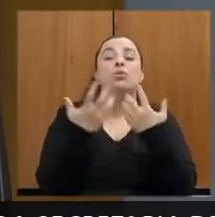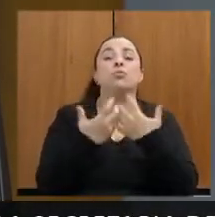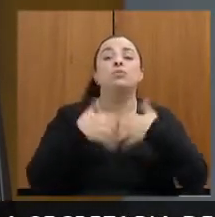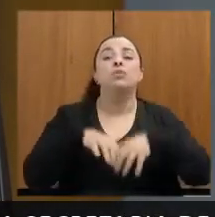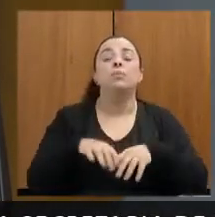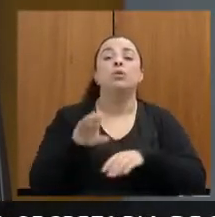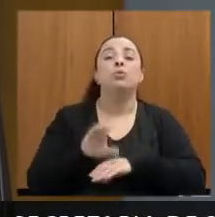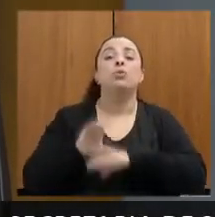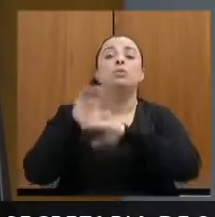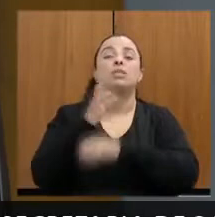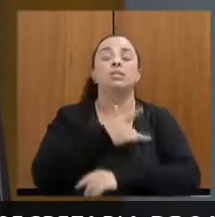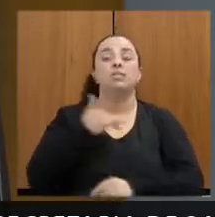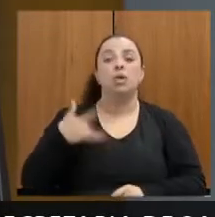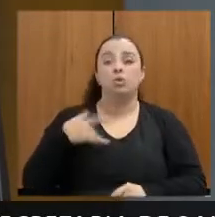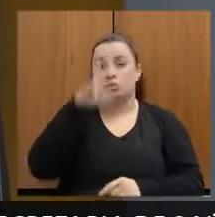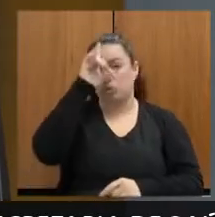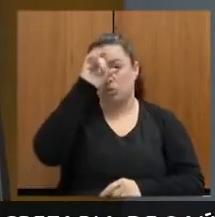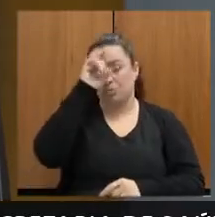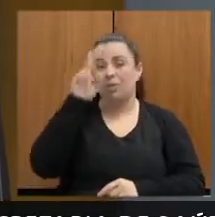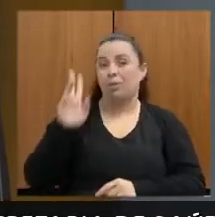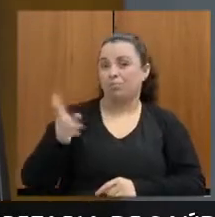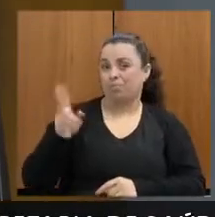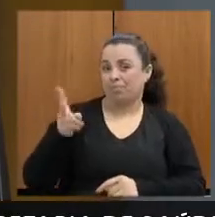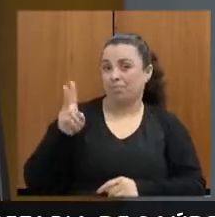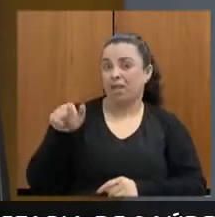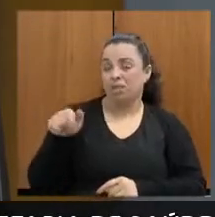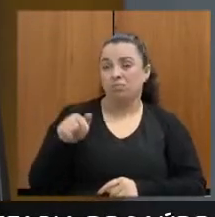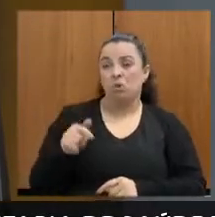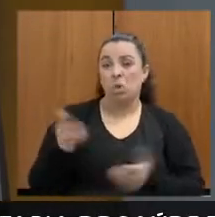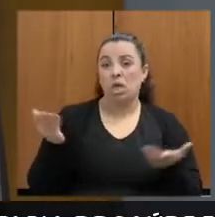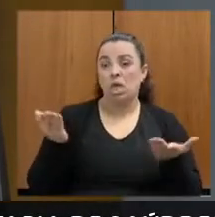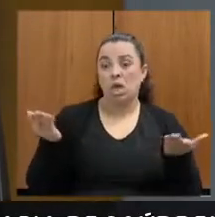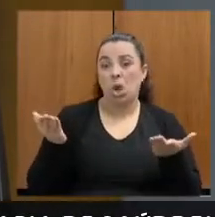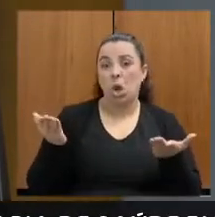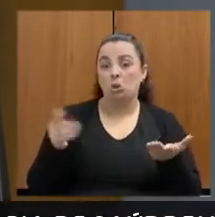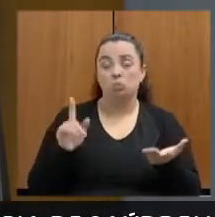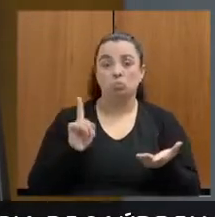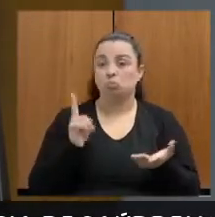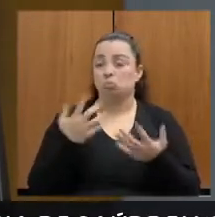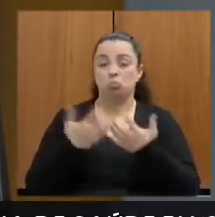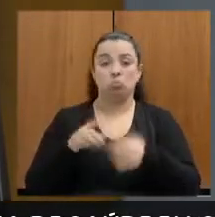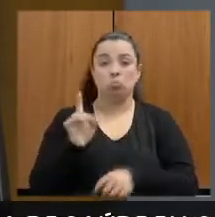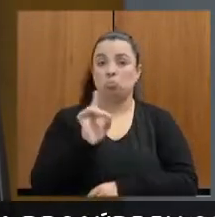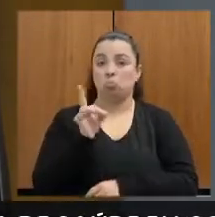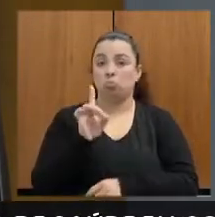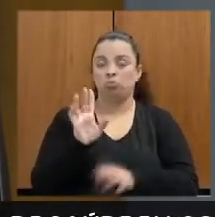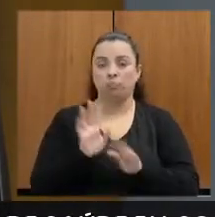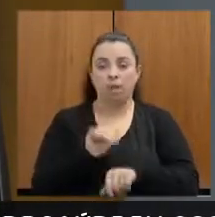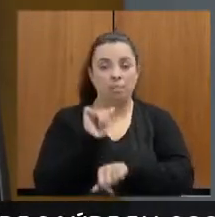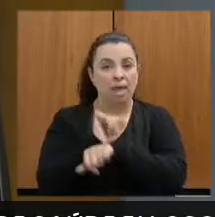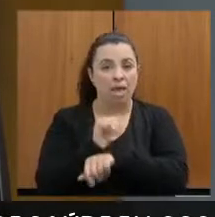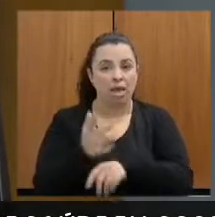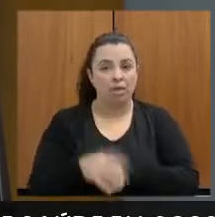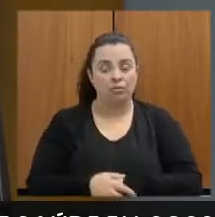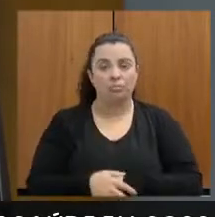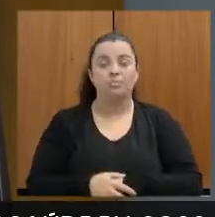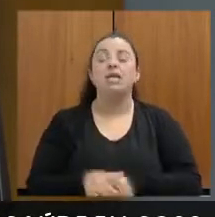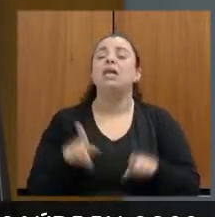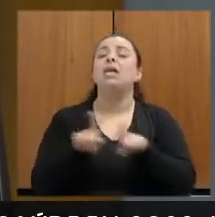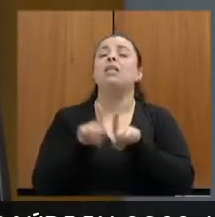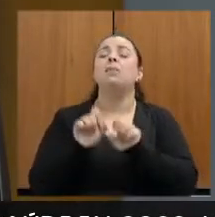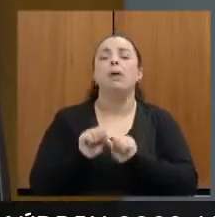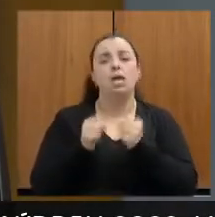funcionamento do Conselho de saúde do Hospital Júlia Kubitschek no momento não está funcionado e Registro aqui colega